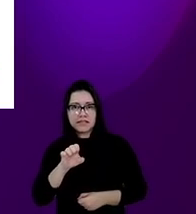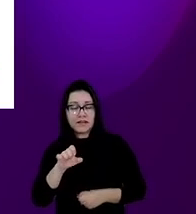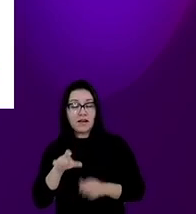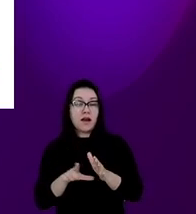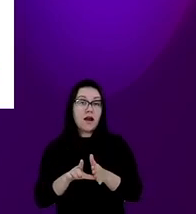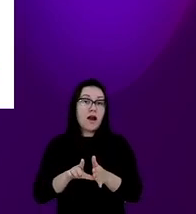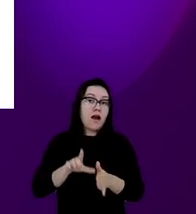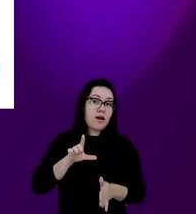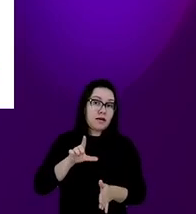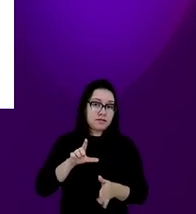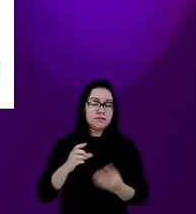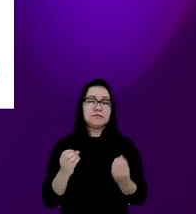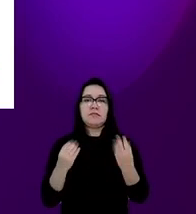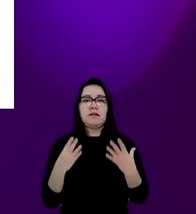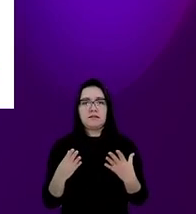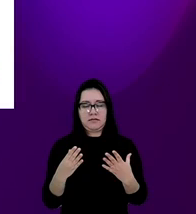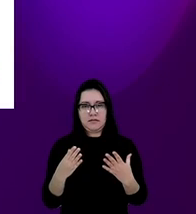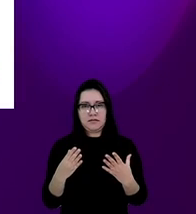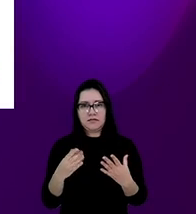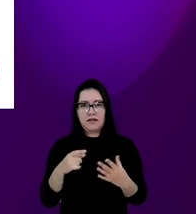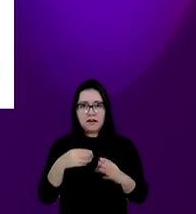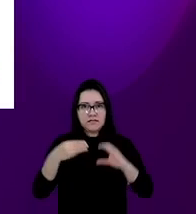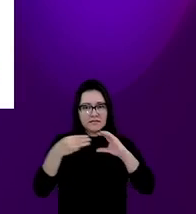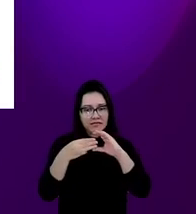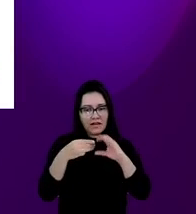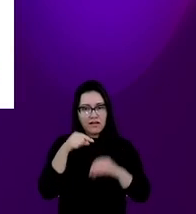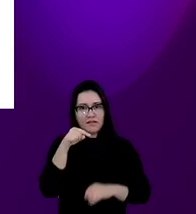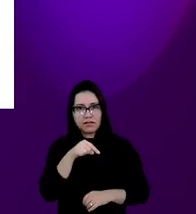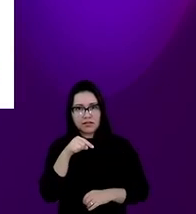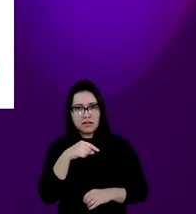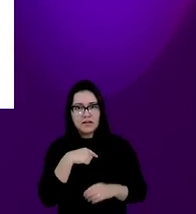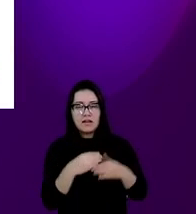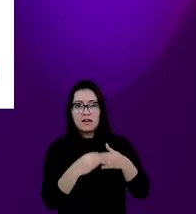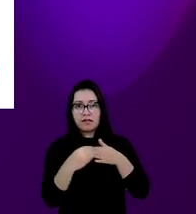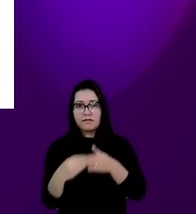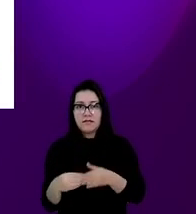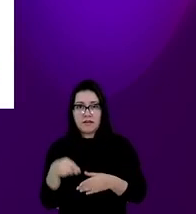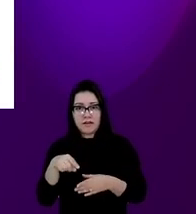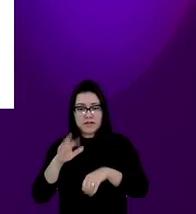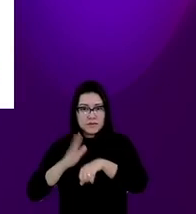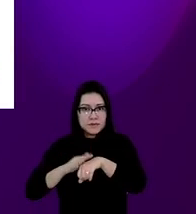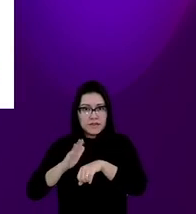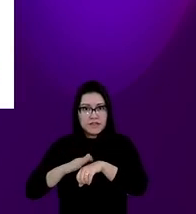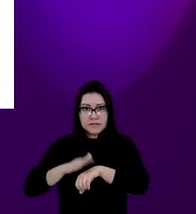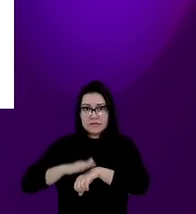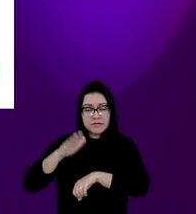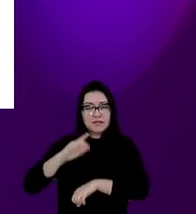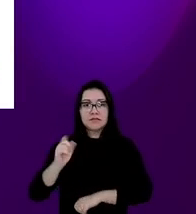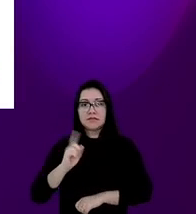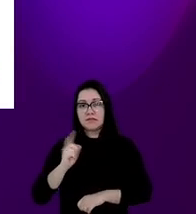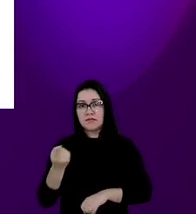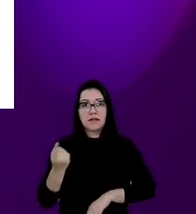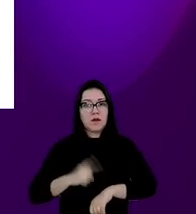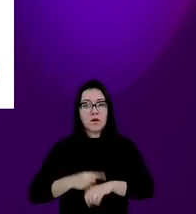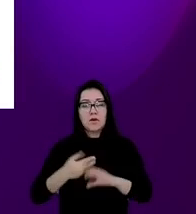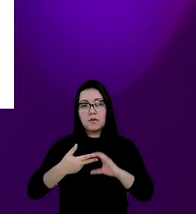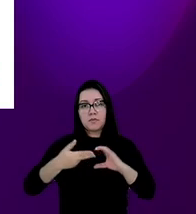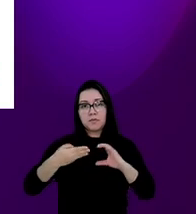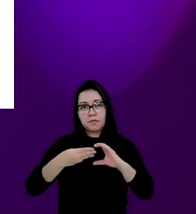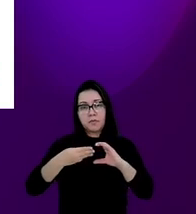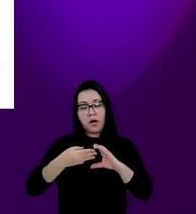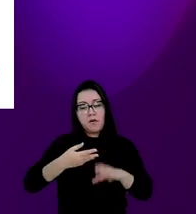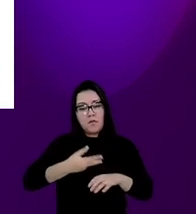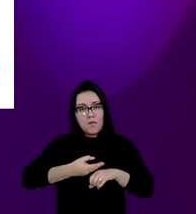não leve estas células T muito afetadas na hora da sua coleta, né? Então,